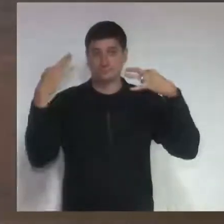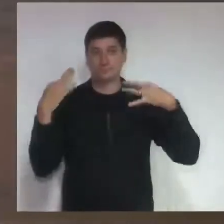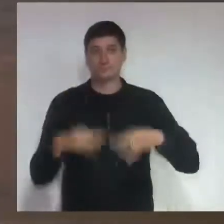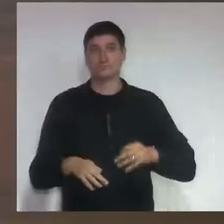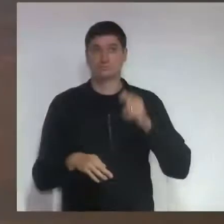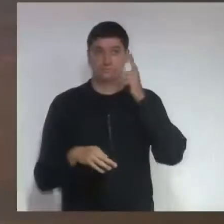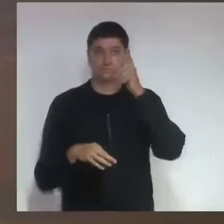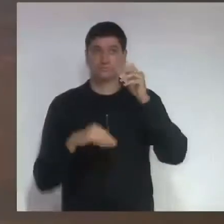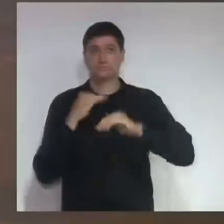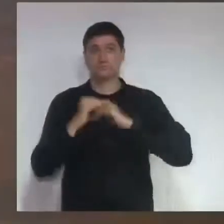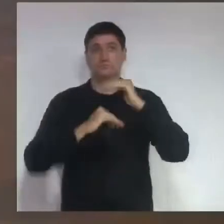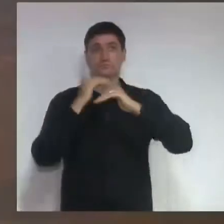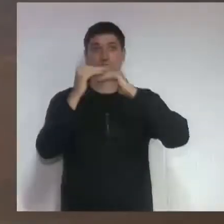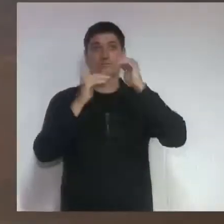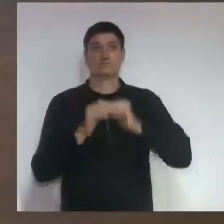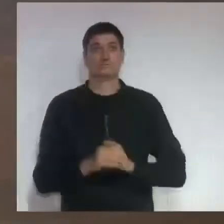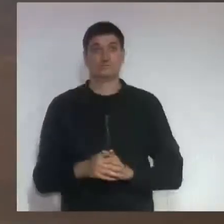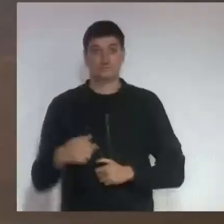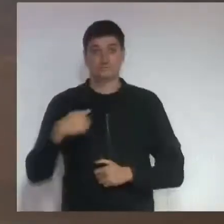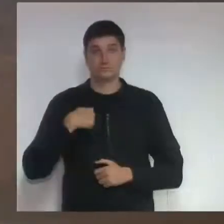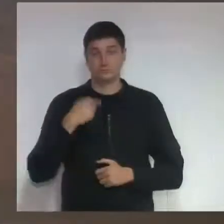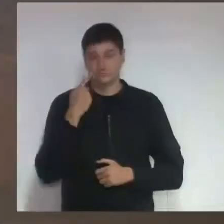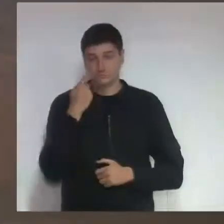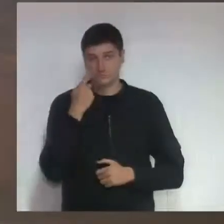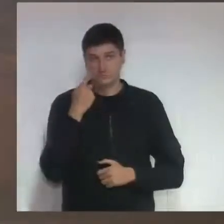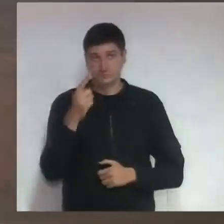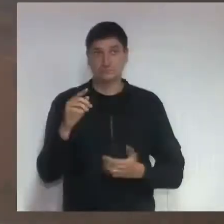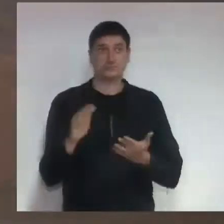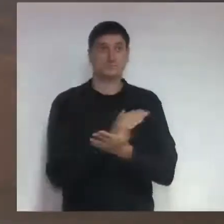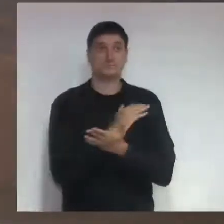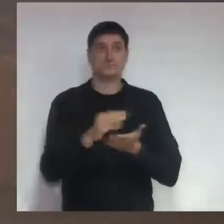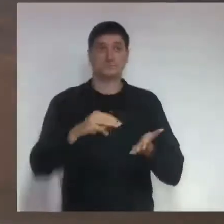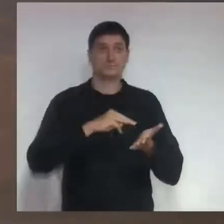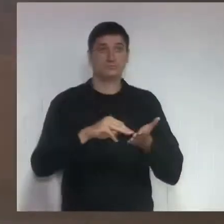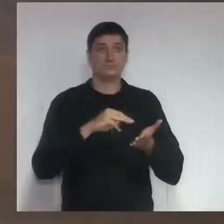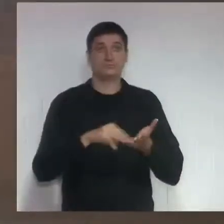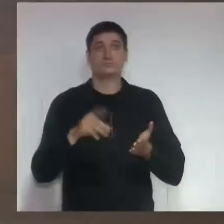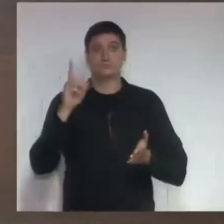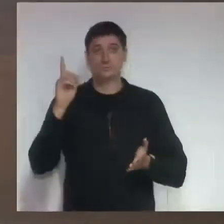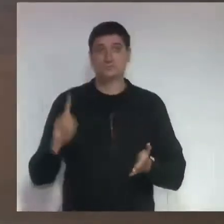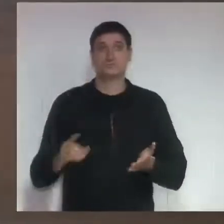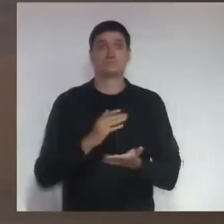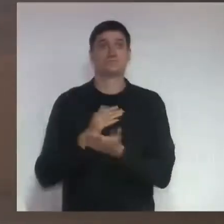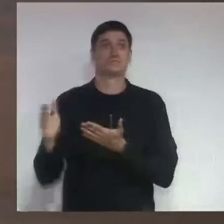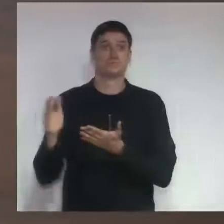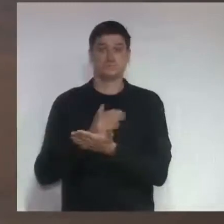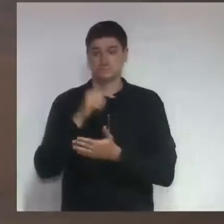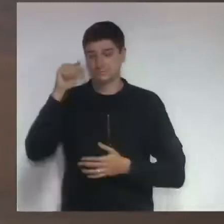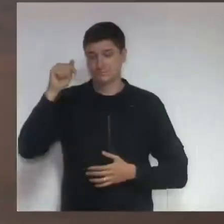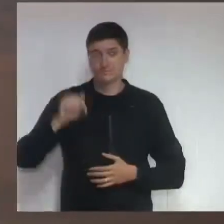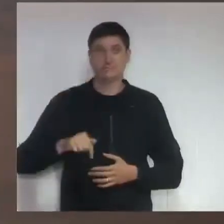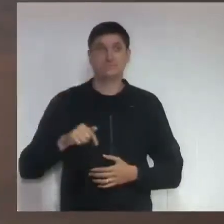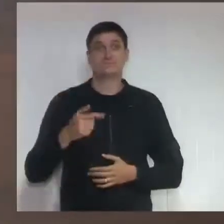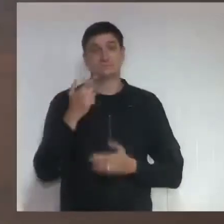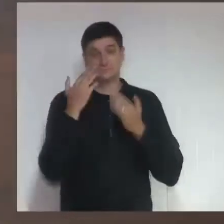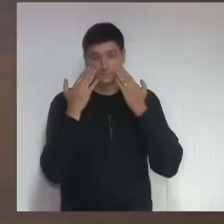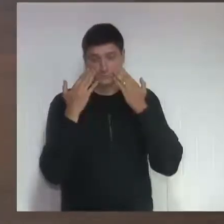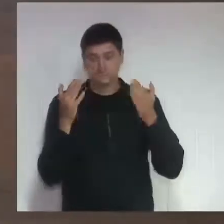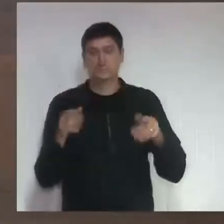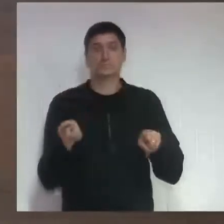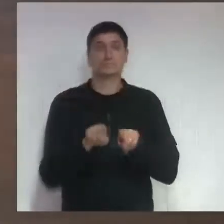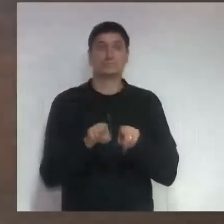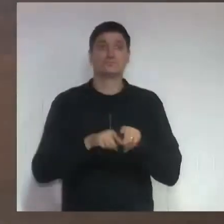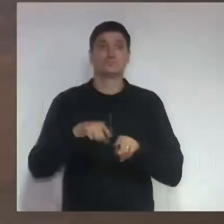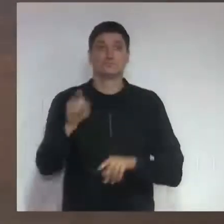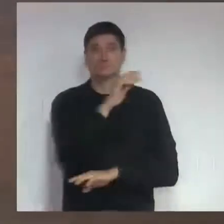vejo um esforço de algumas secretarias, algumas diretorias, aí, especificamente do meio ambiente. Como